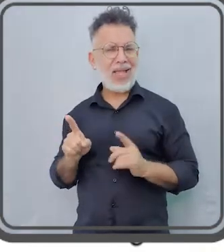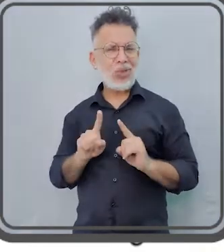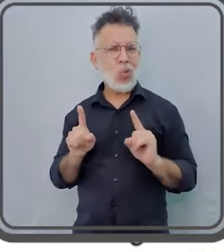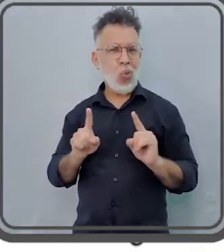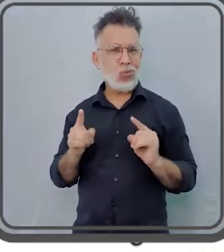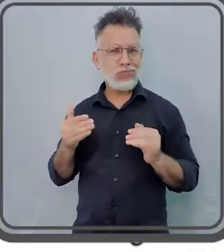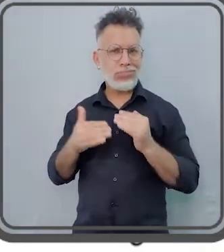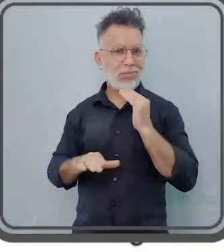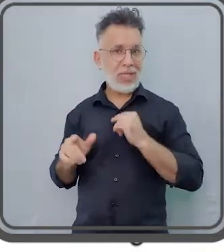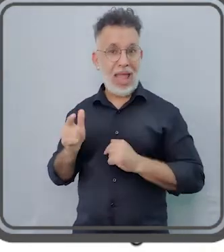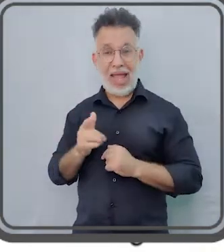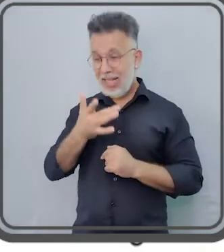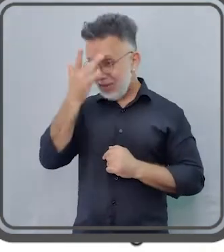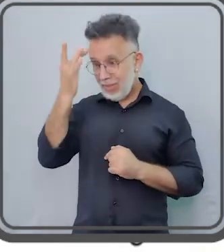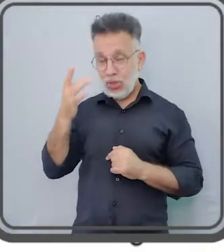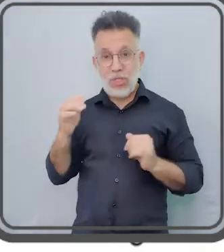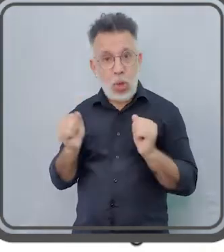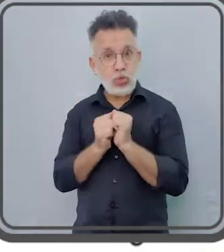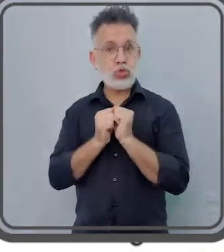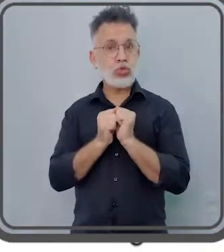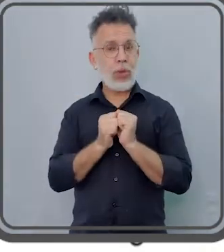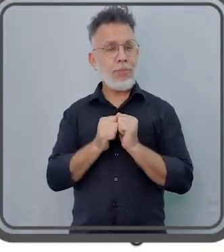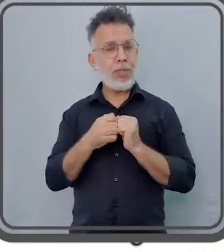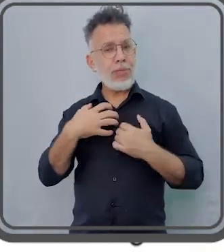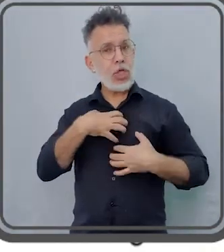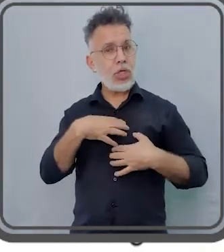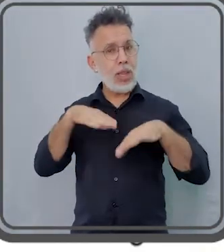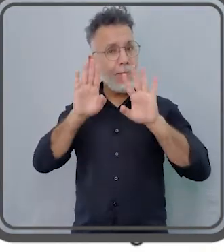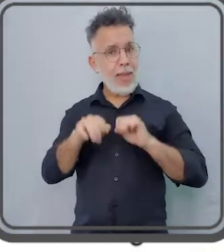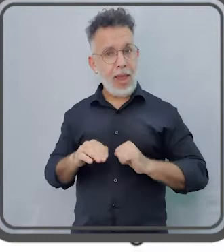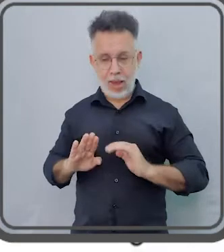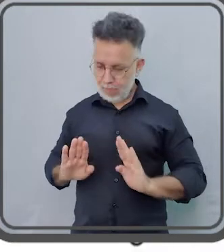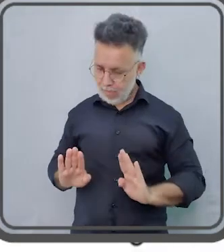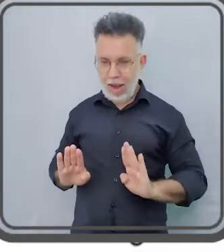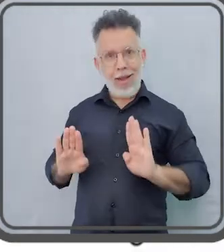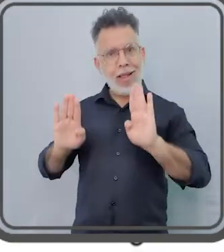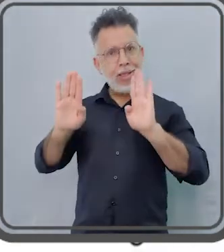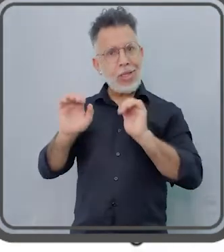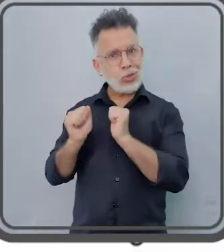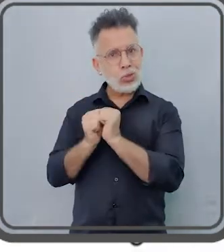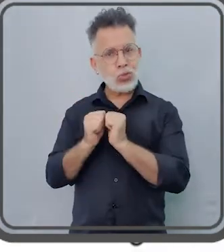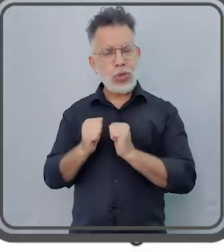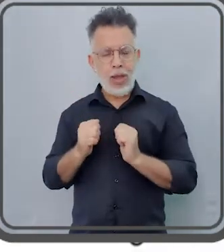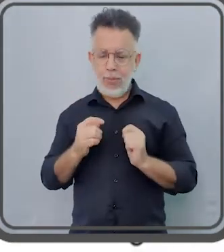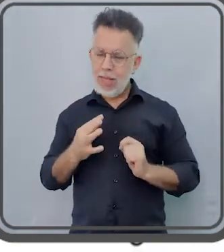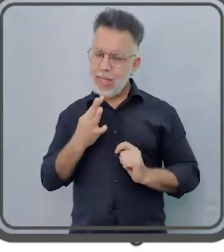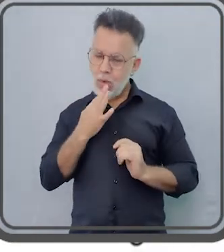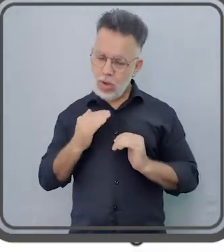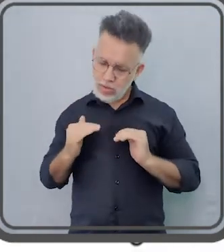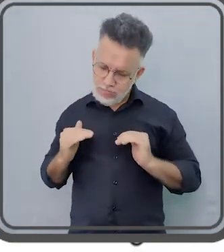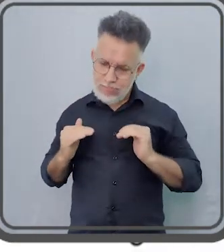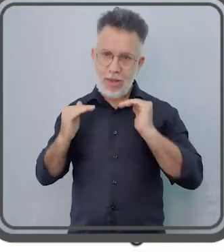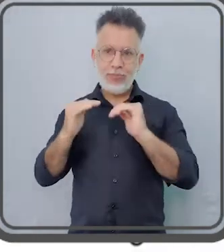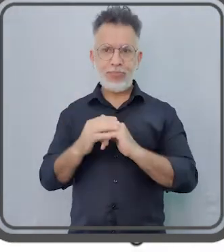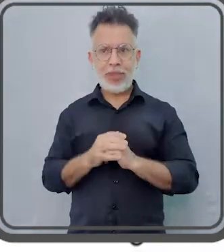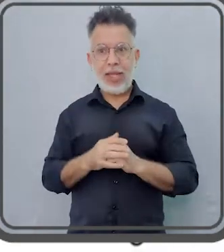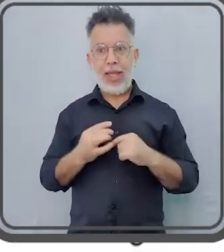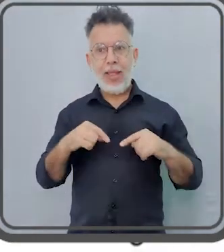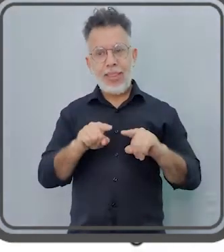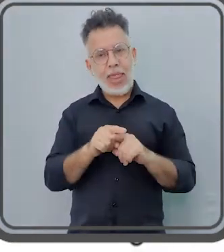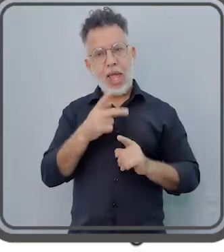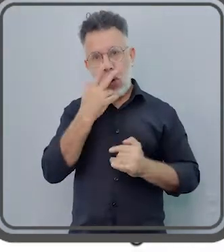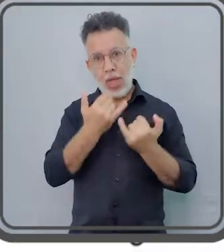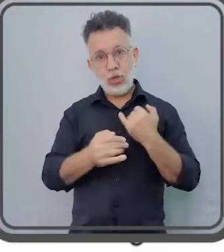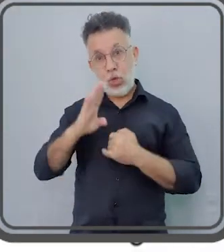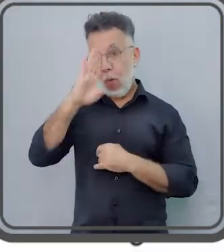juntas para se sentirem bem, para crescerem juntas, né? Para se conhecerem, enfim. Então, eu acho que o principal